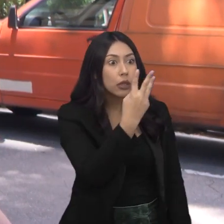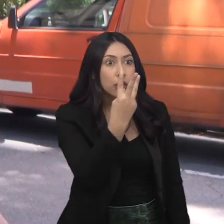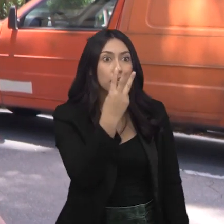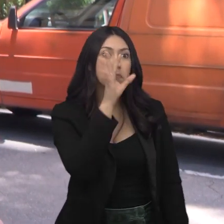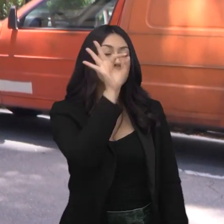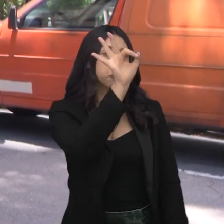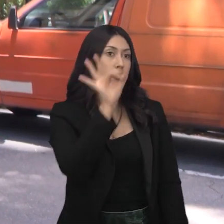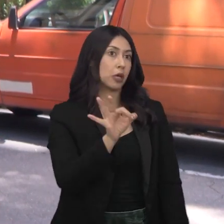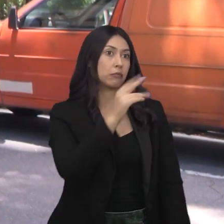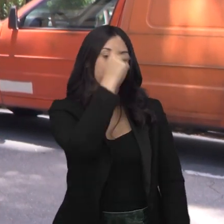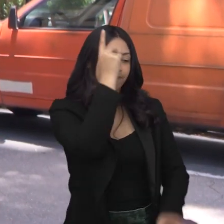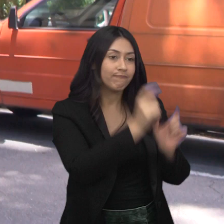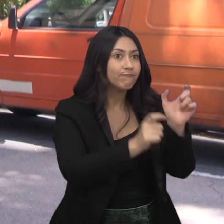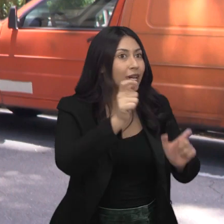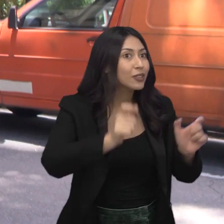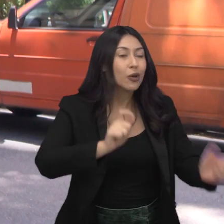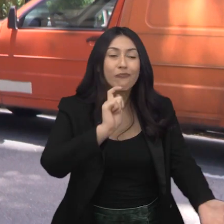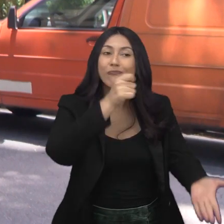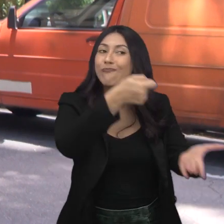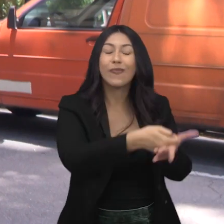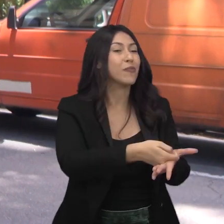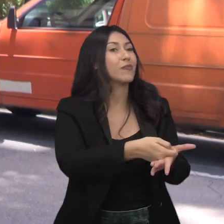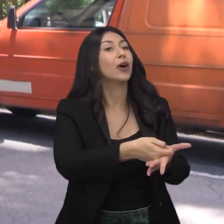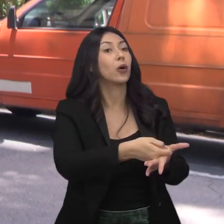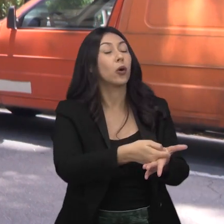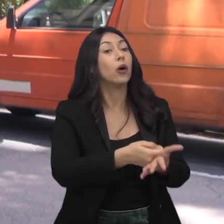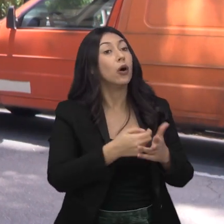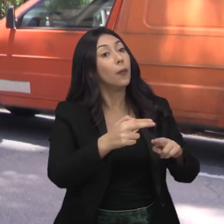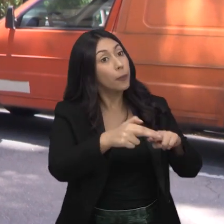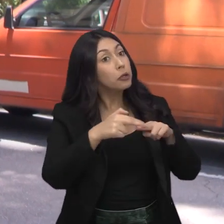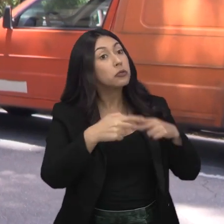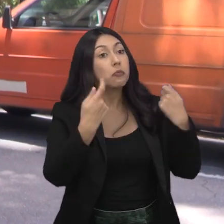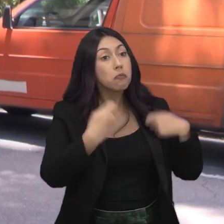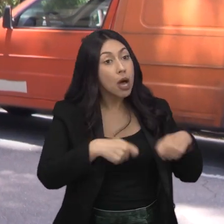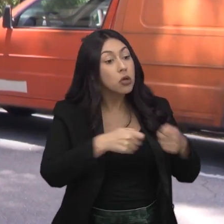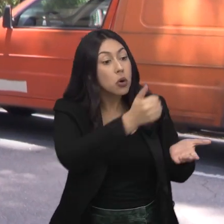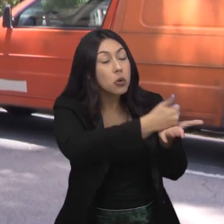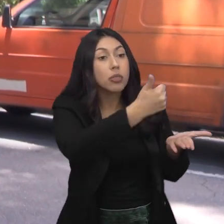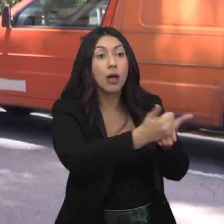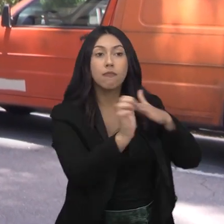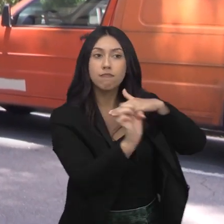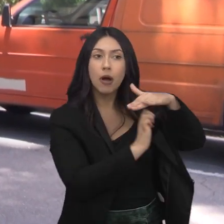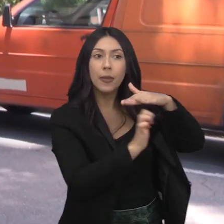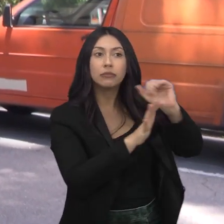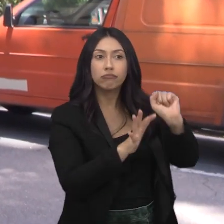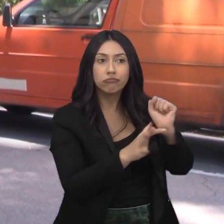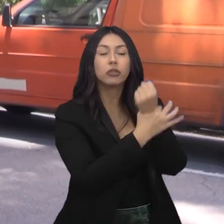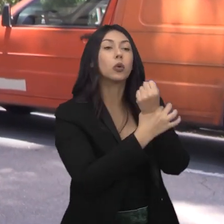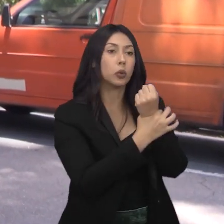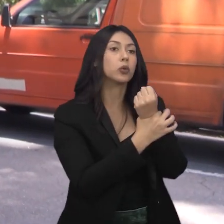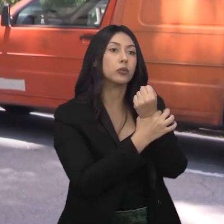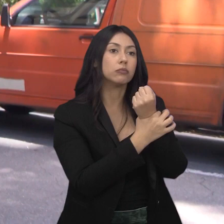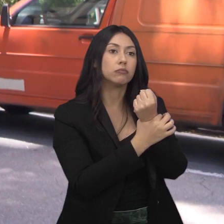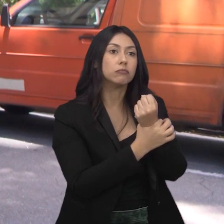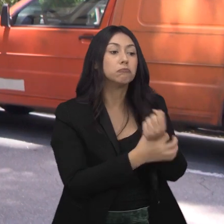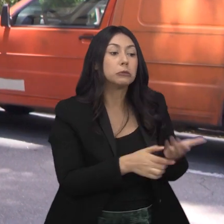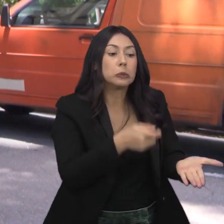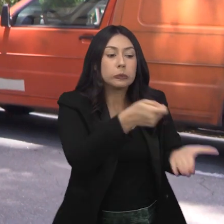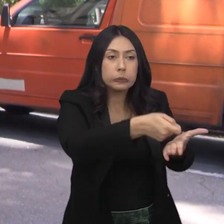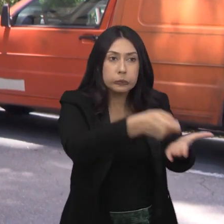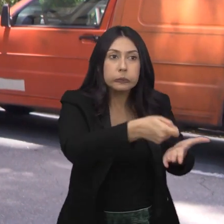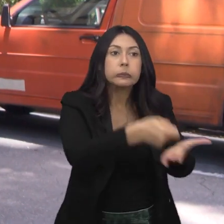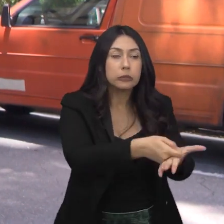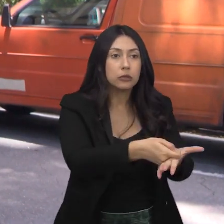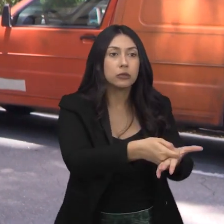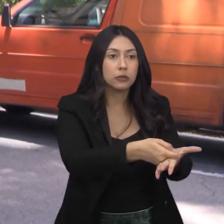até 43%, 47%. Aí é a oportunidade que a gente teve de contratar uma empresa garantidora para poder fazer